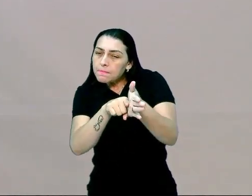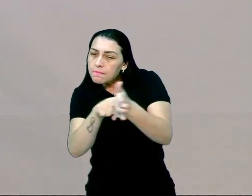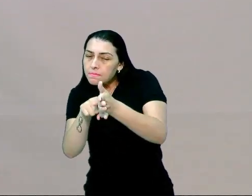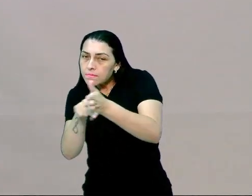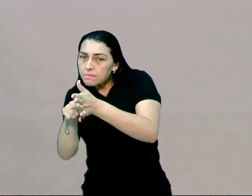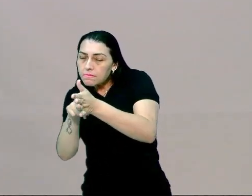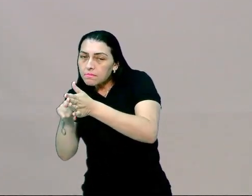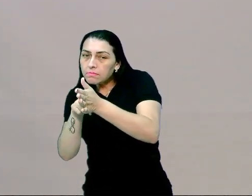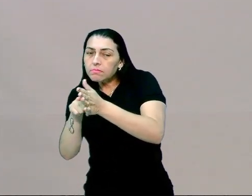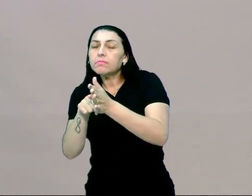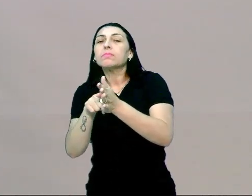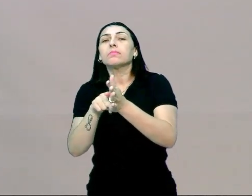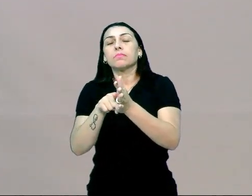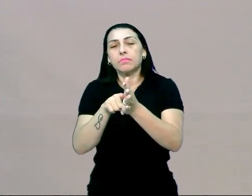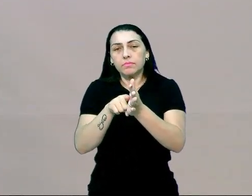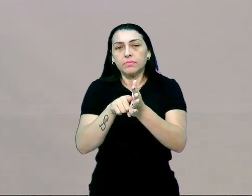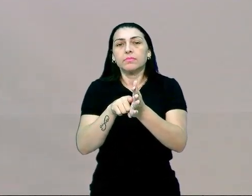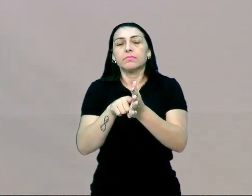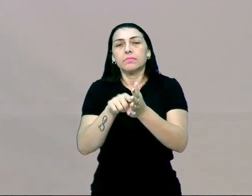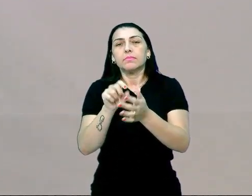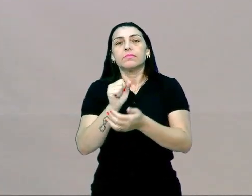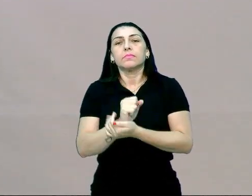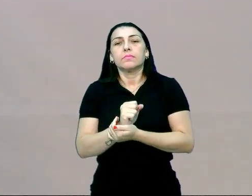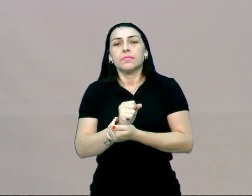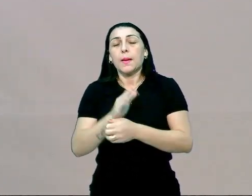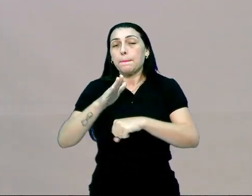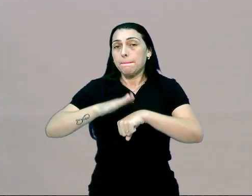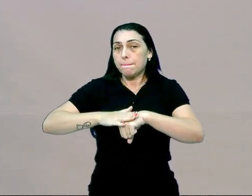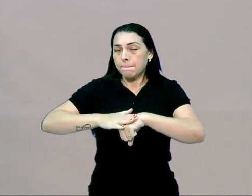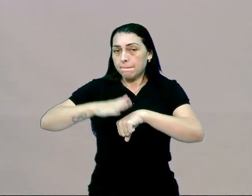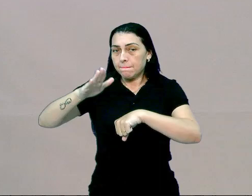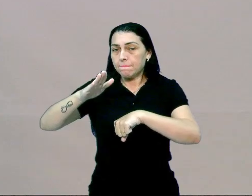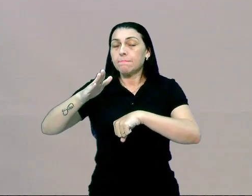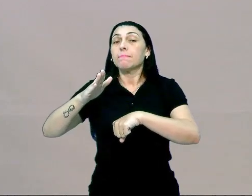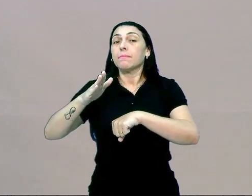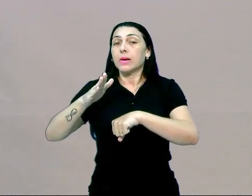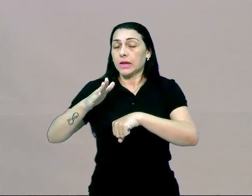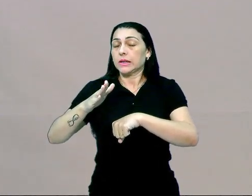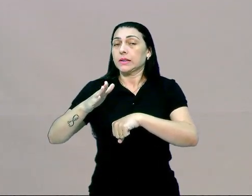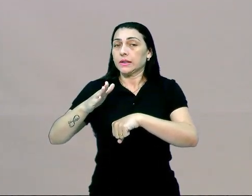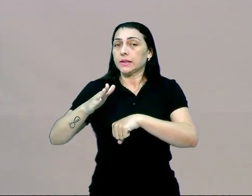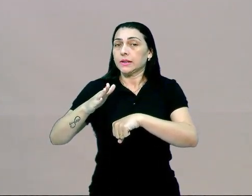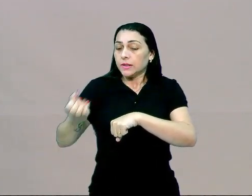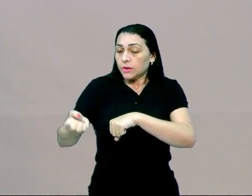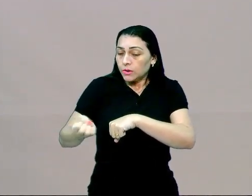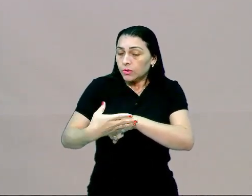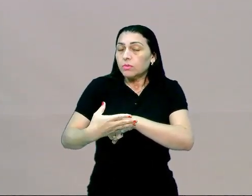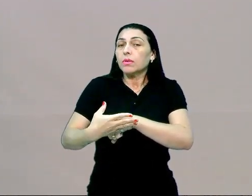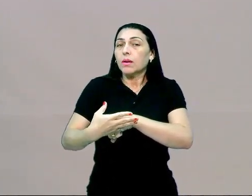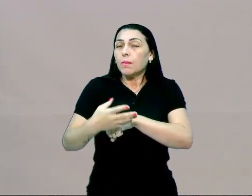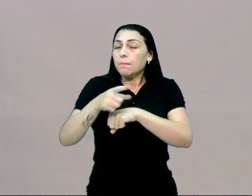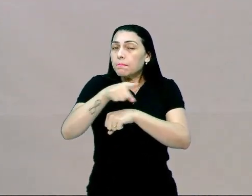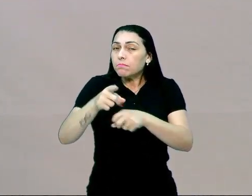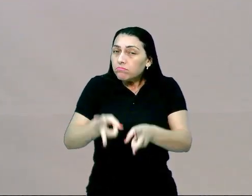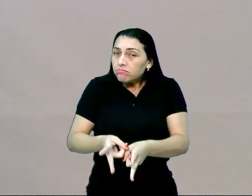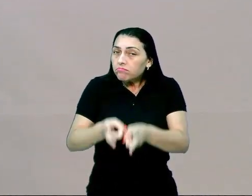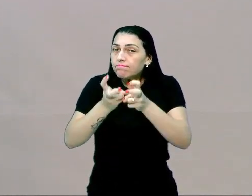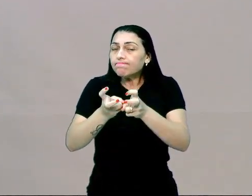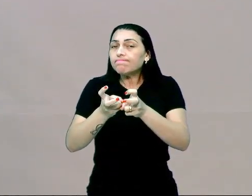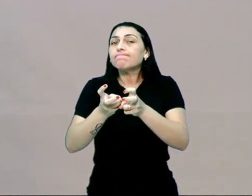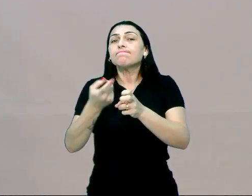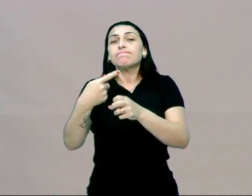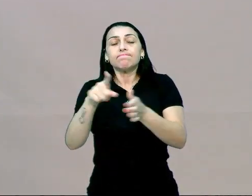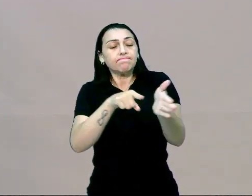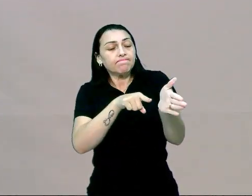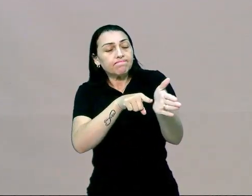a respeito de dados, digamos assim, mais recentes. Mas você vai perceber, mesmo na